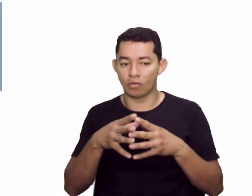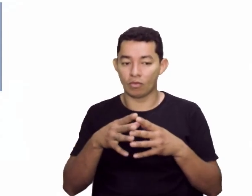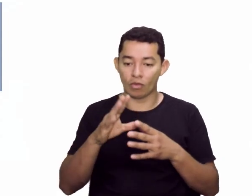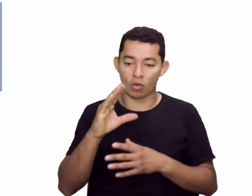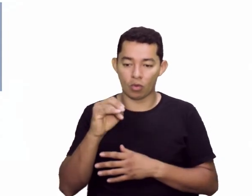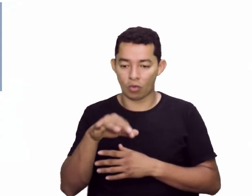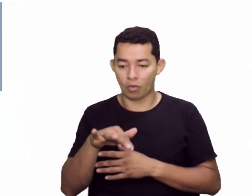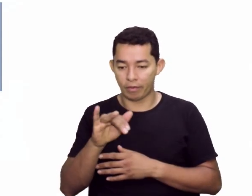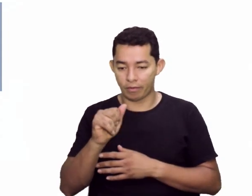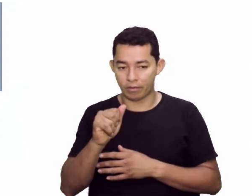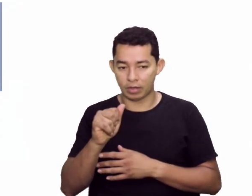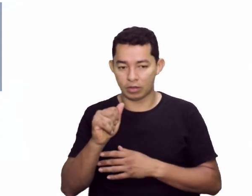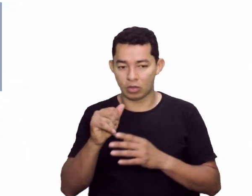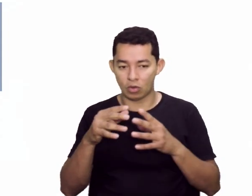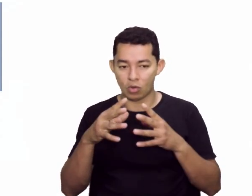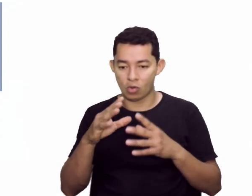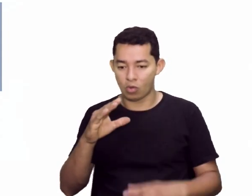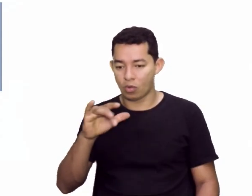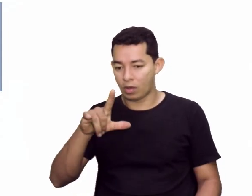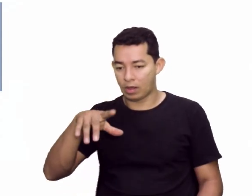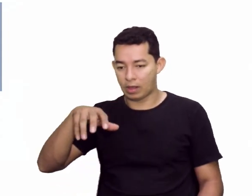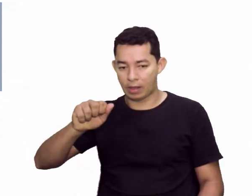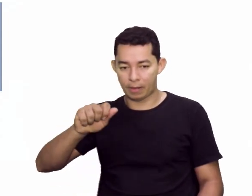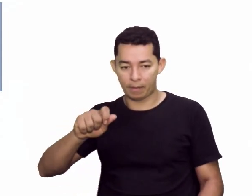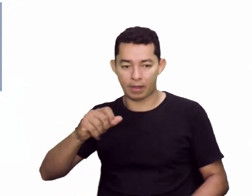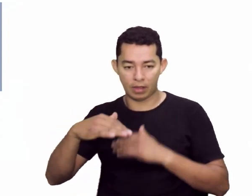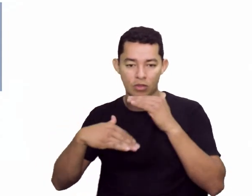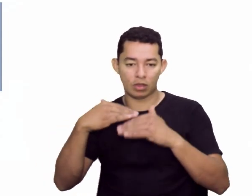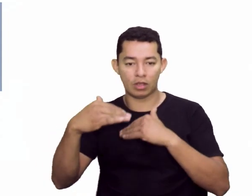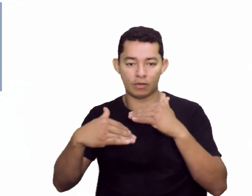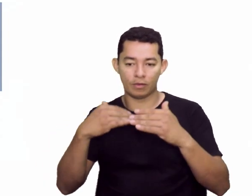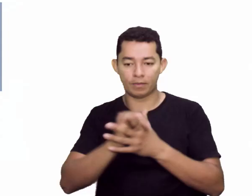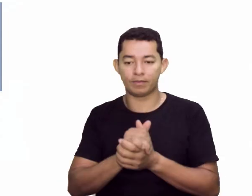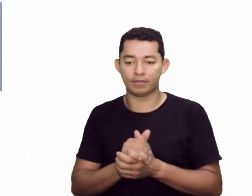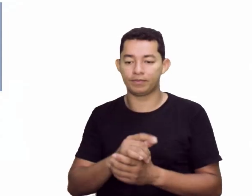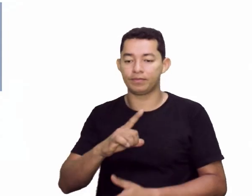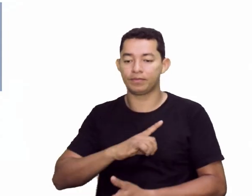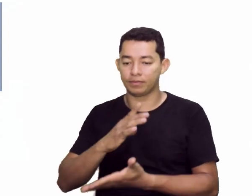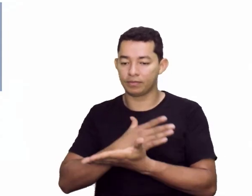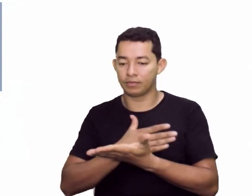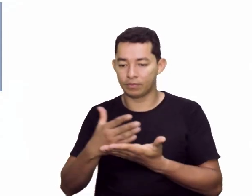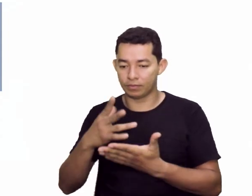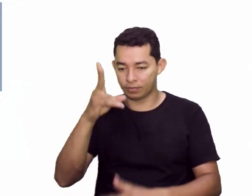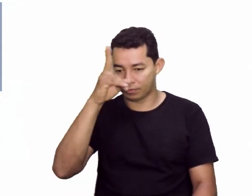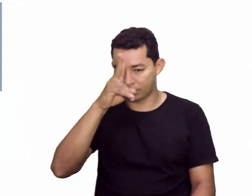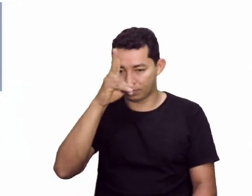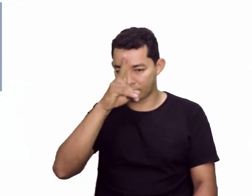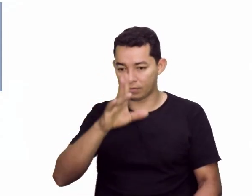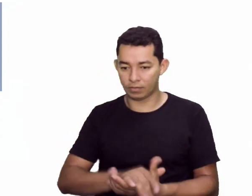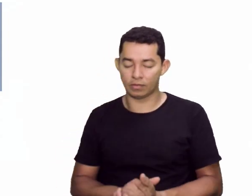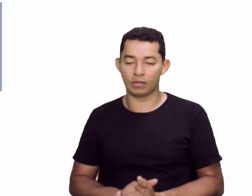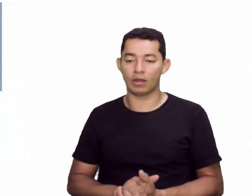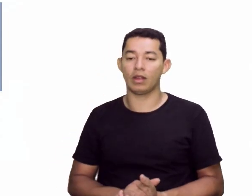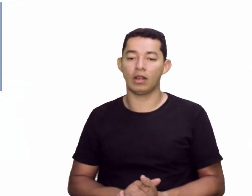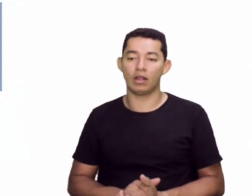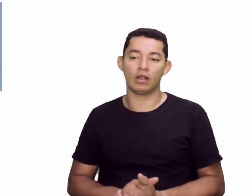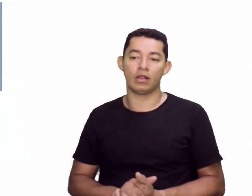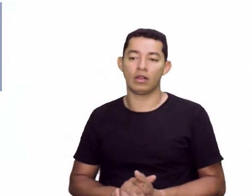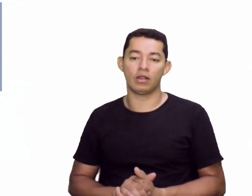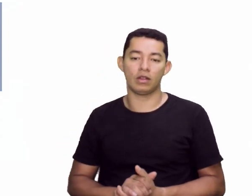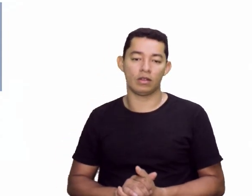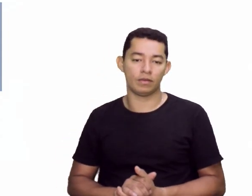o desenvolvimento. Toda a história tem isso aqui, tá? Tem o começo da história, onde é contado,